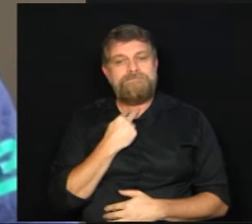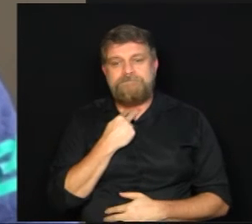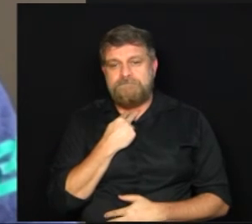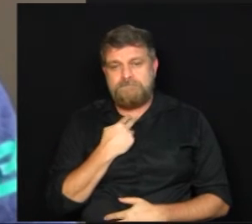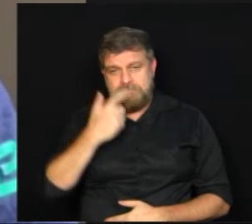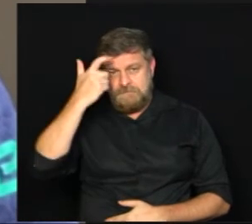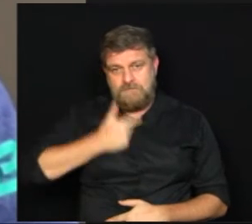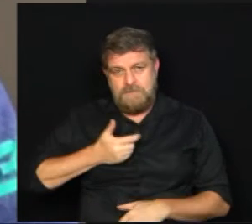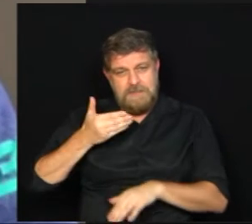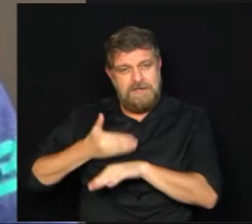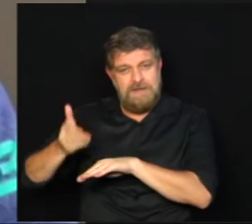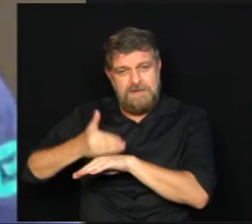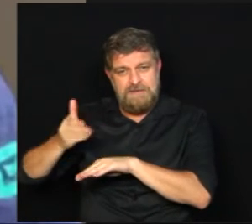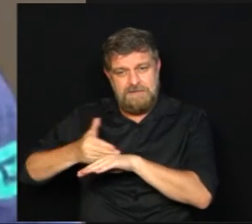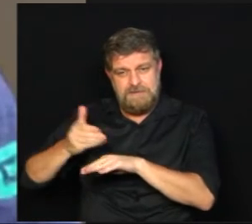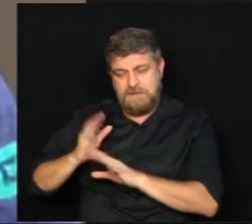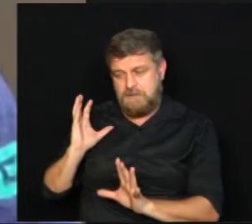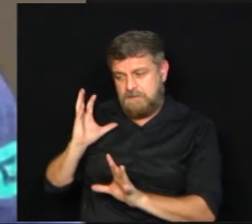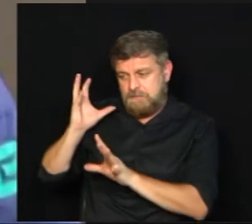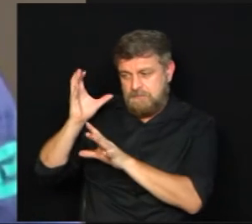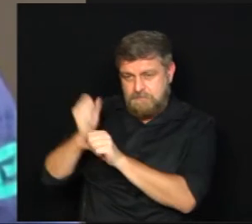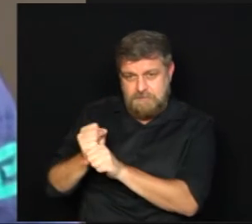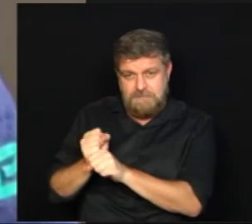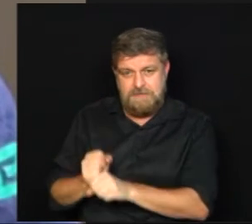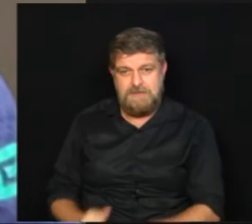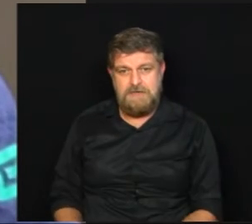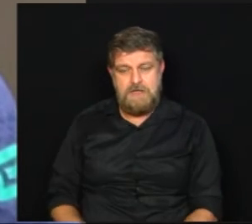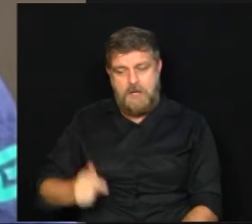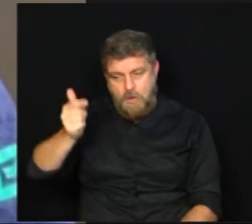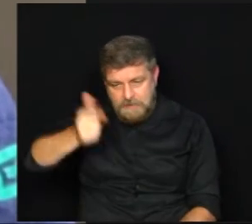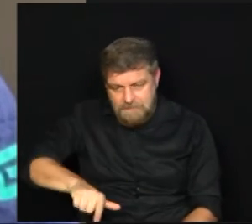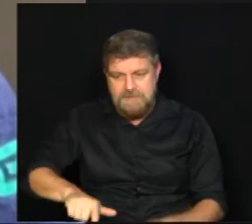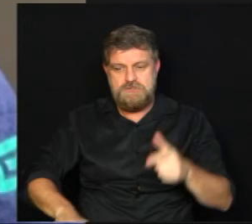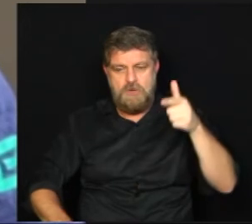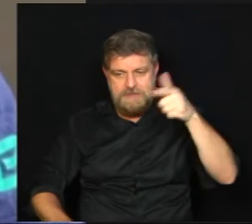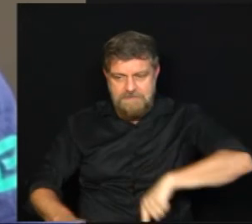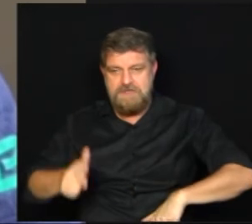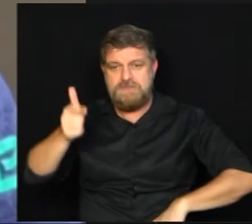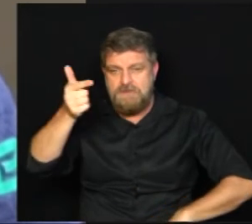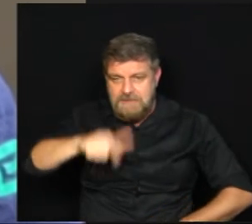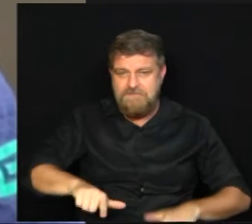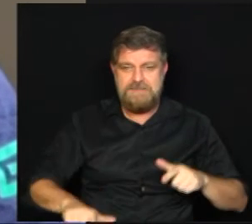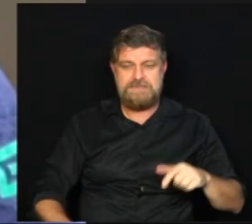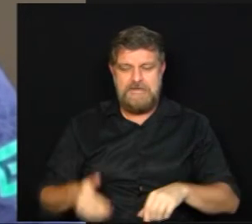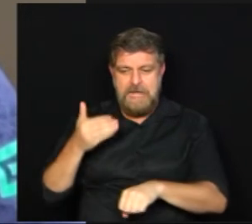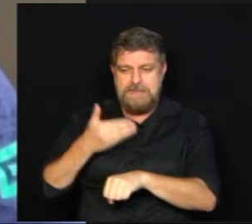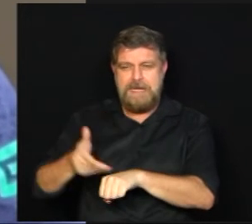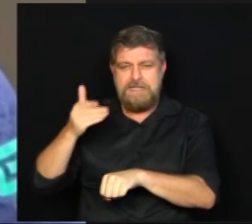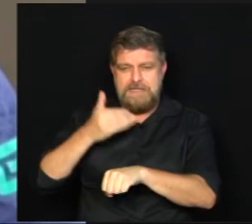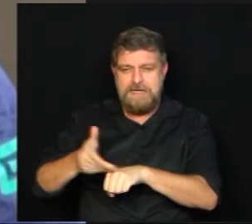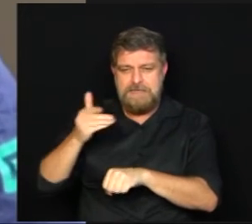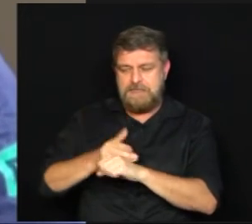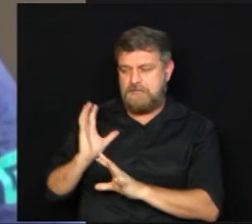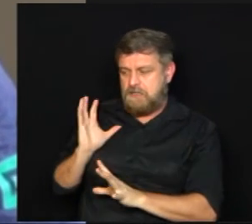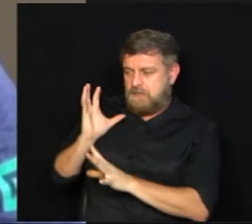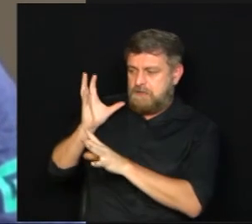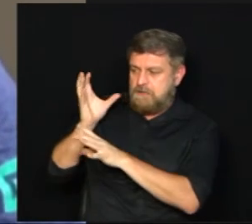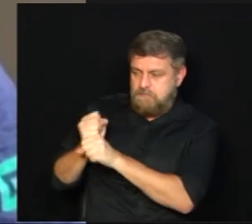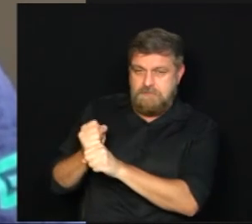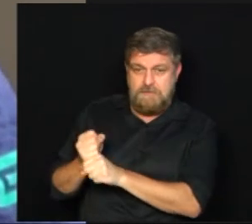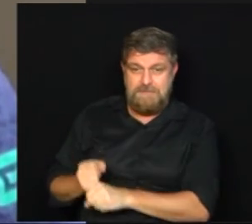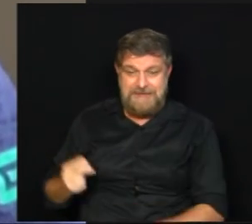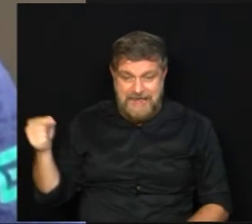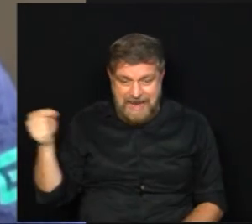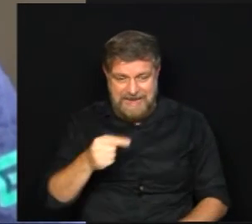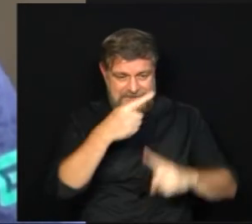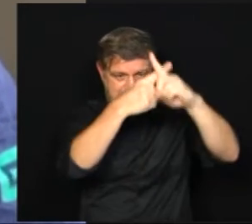nosso treino ele é todo contabilizado. Cada repetição, cada série, cada coisa precisa ser contabilizada para você chegar na